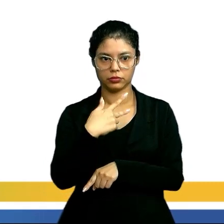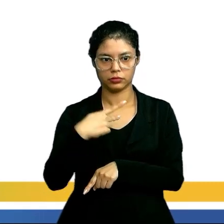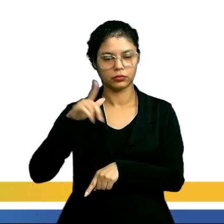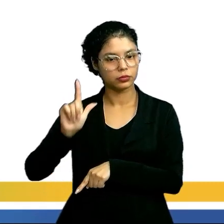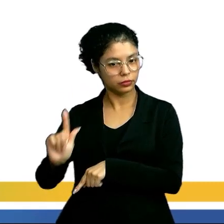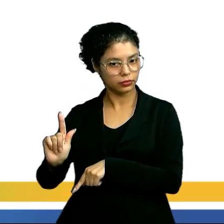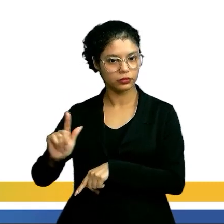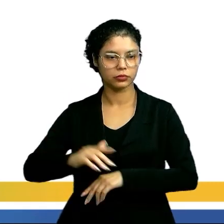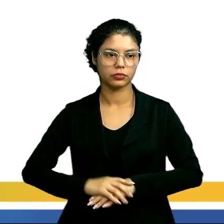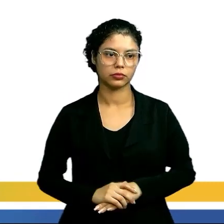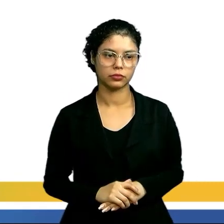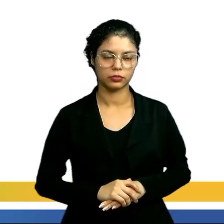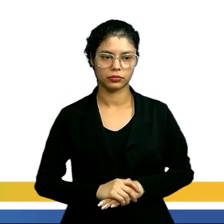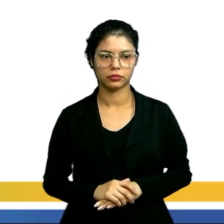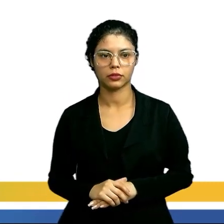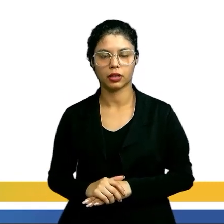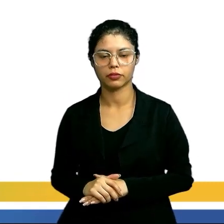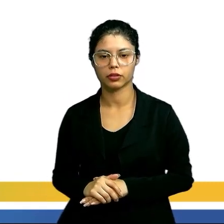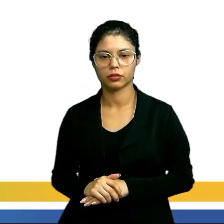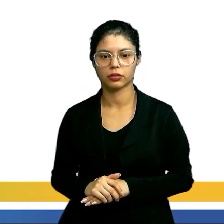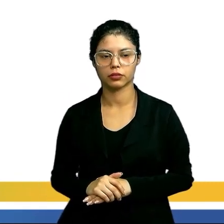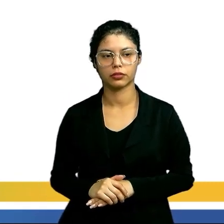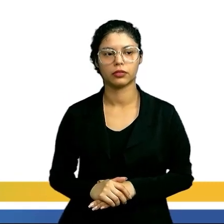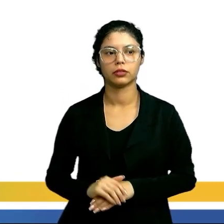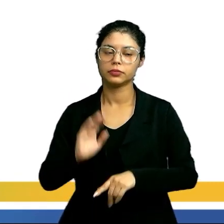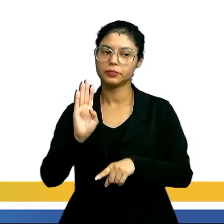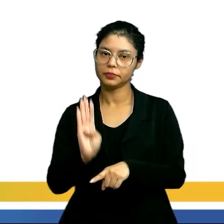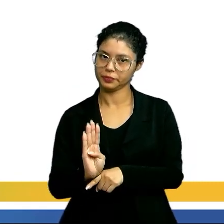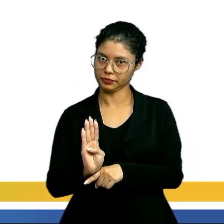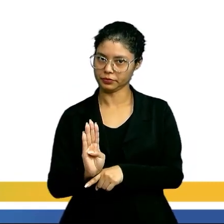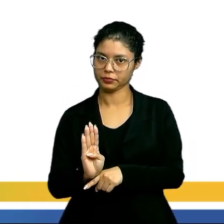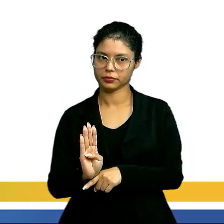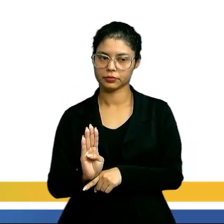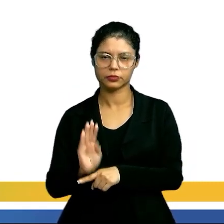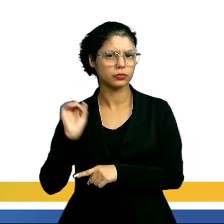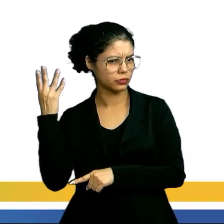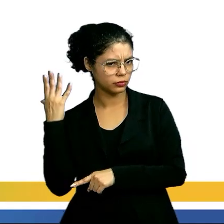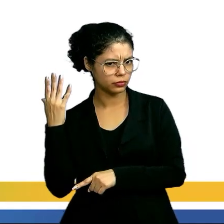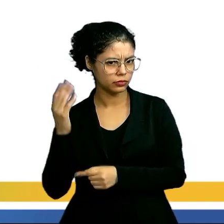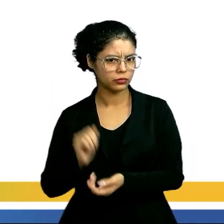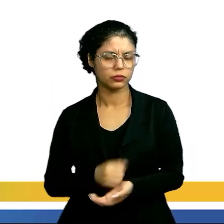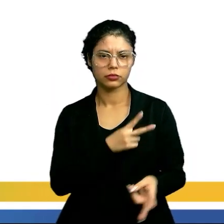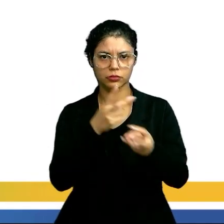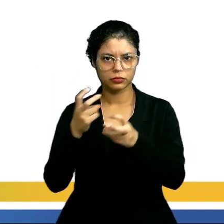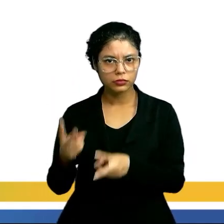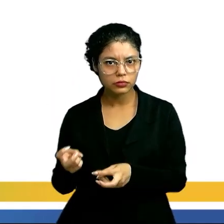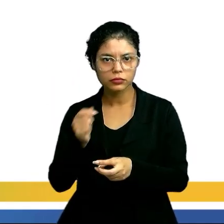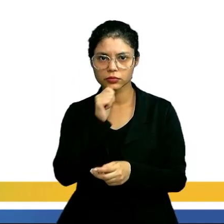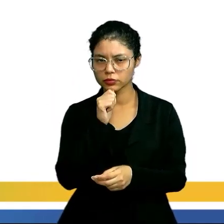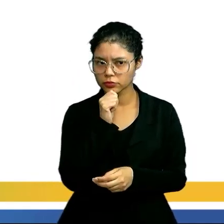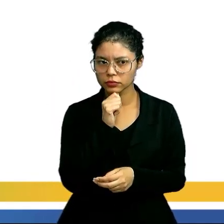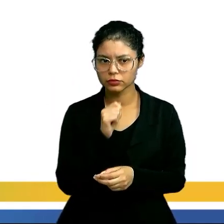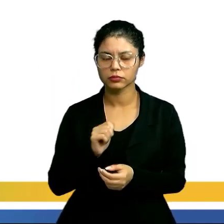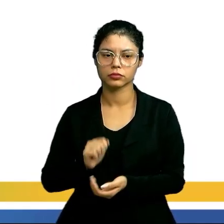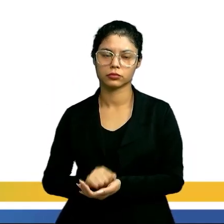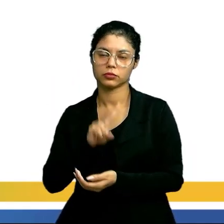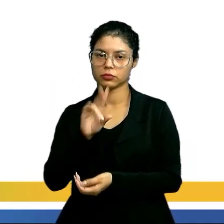pegar 551 vezes 10 elevado a 3 e efetuando essa divisão, chegaremos no resultado de